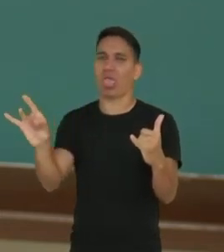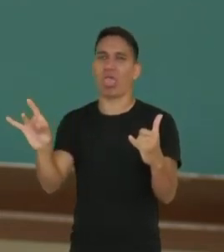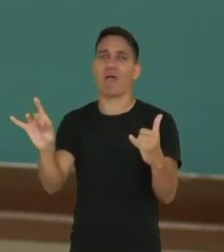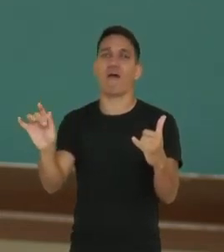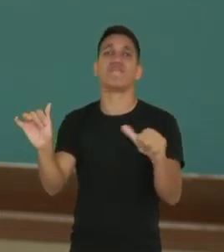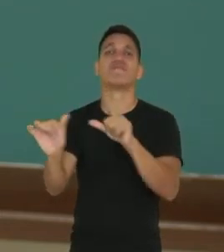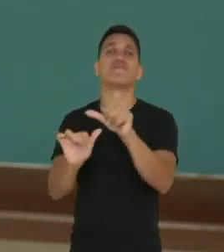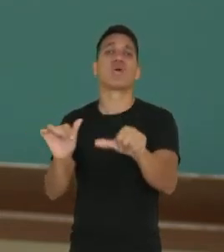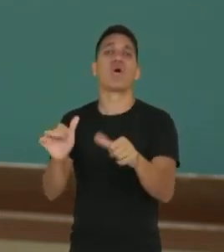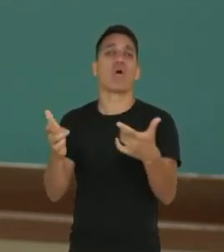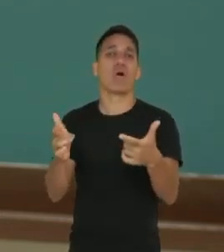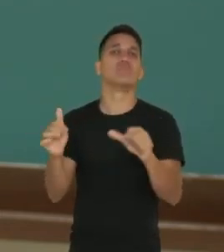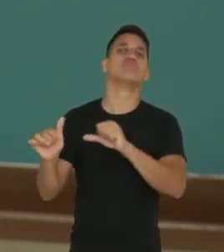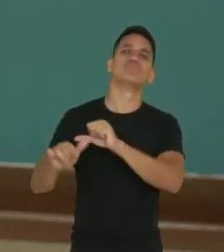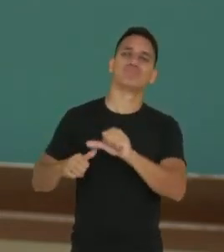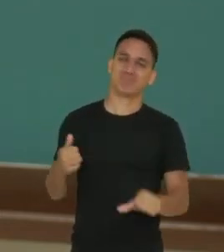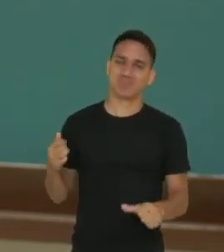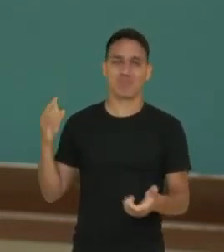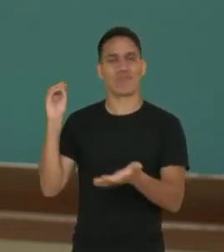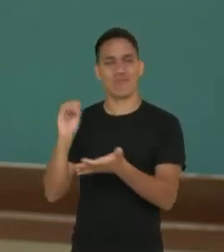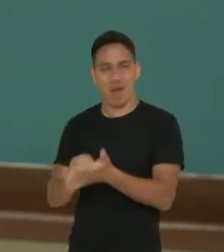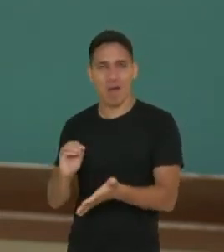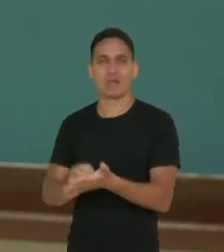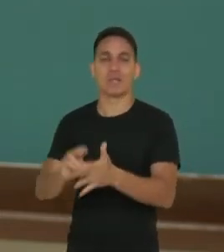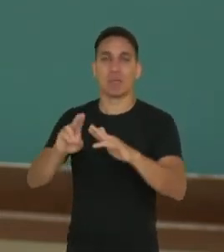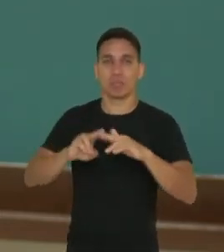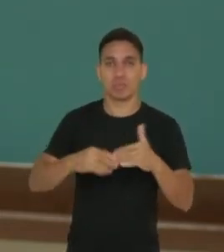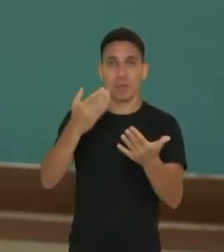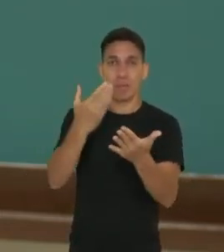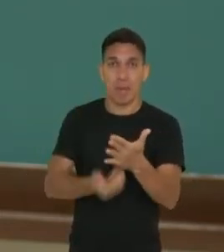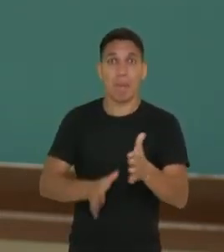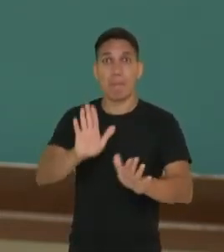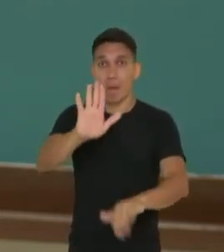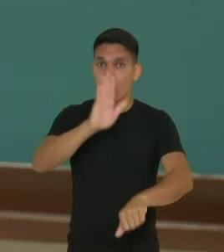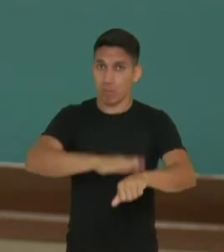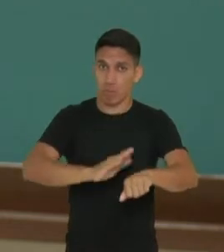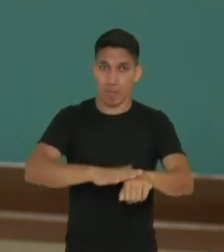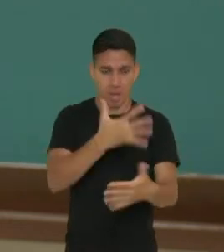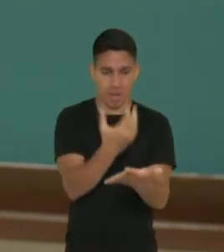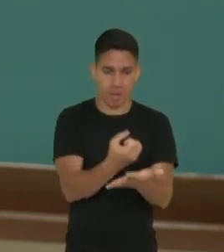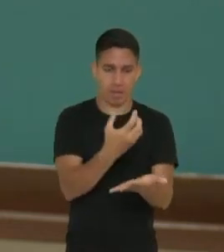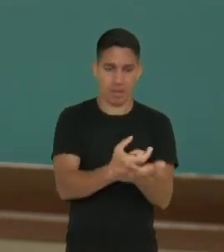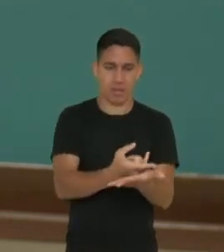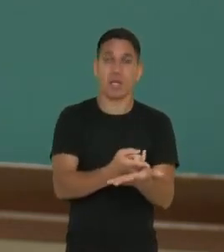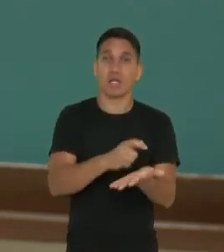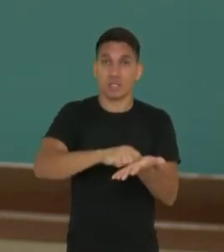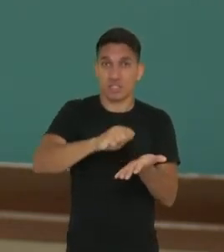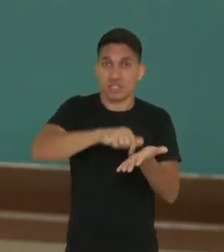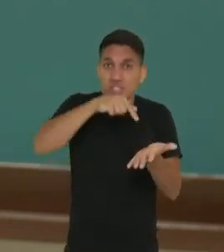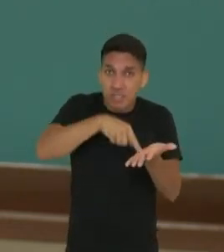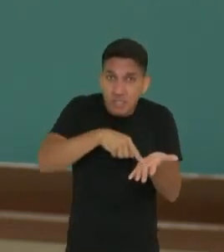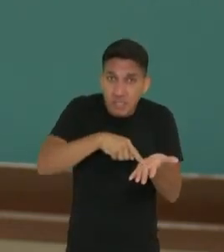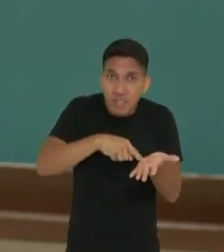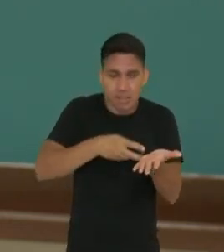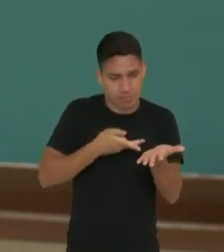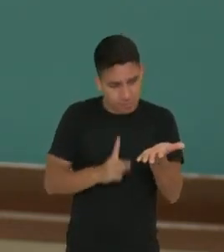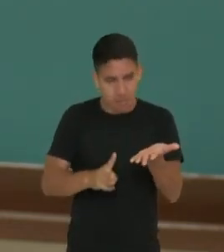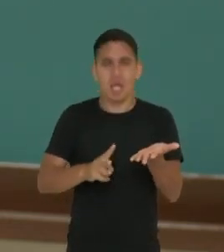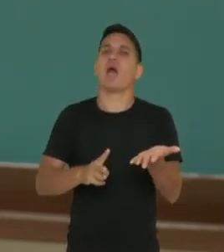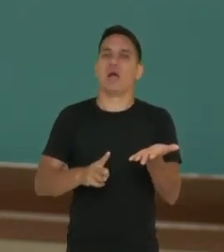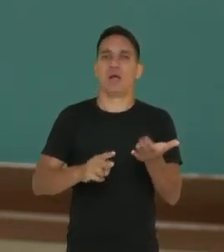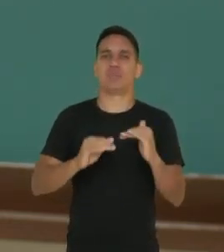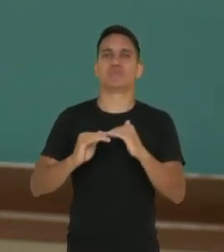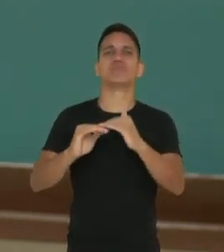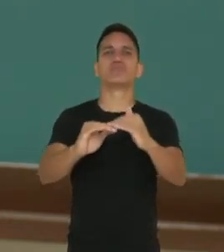perde alguns detalhes bem importantes. Então, quando eu registro por escrito, nada é alterado, né? Então, por isso que é importante